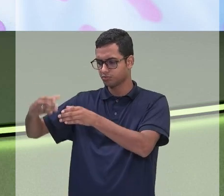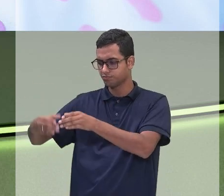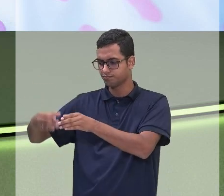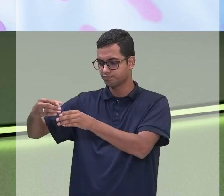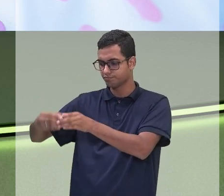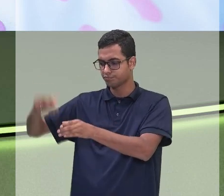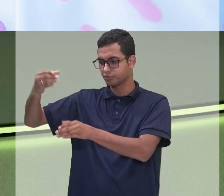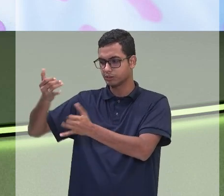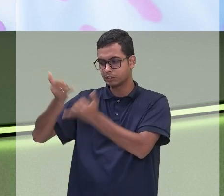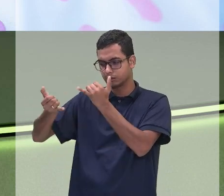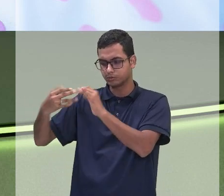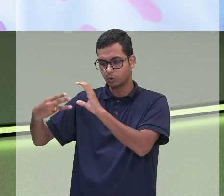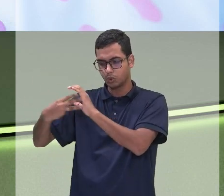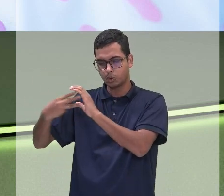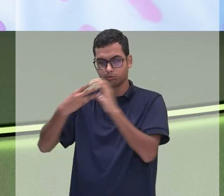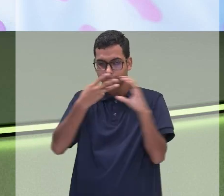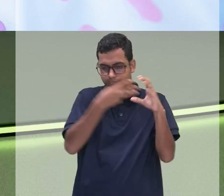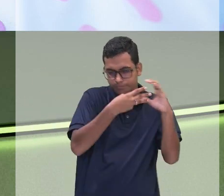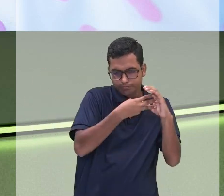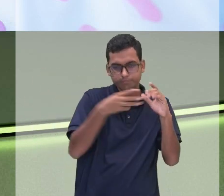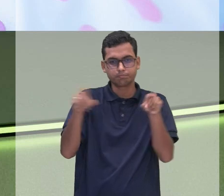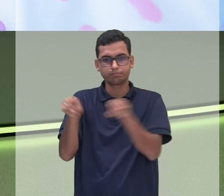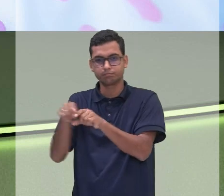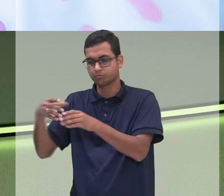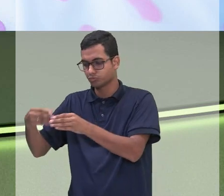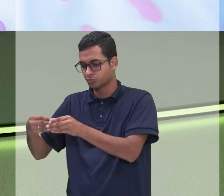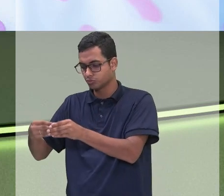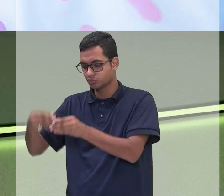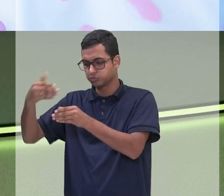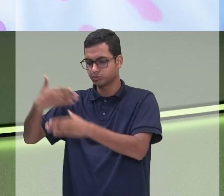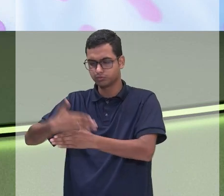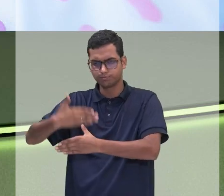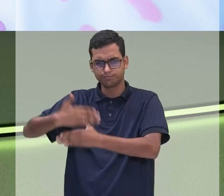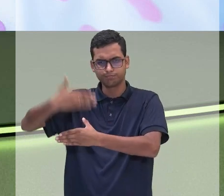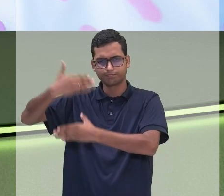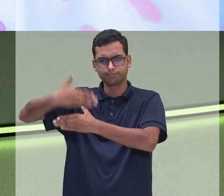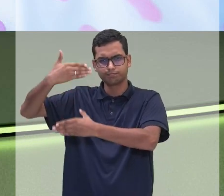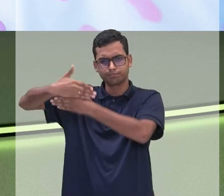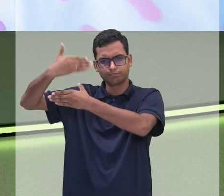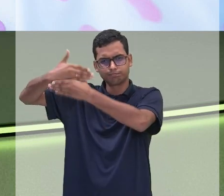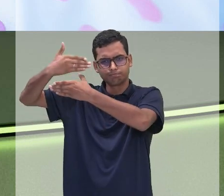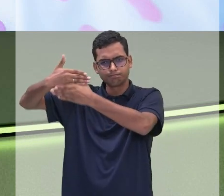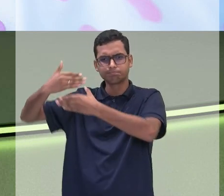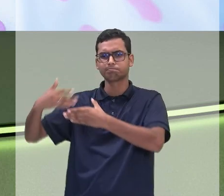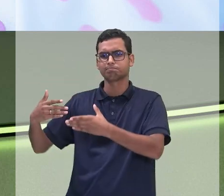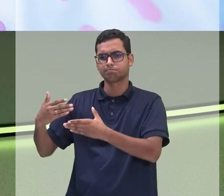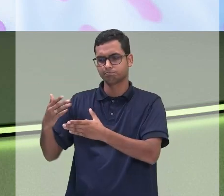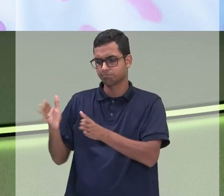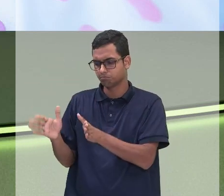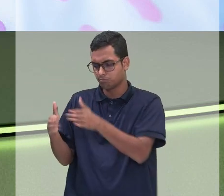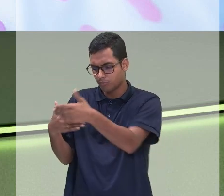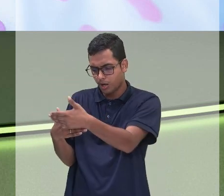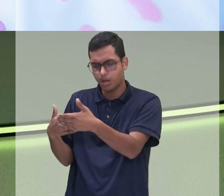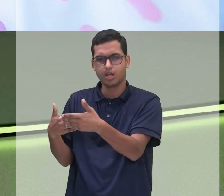para desenhar ali aquele cômodo. Bom? Então a gente faz essa relação para a gente tentar entender o que é o